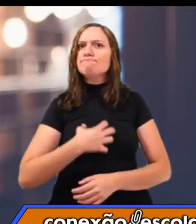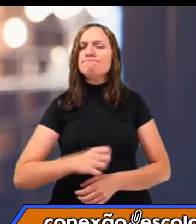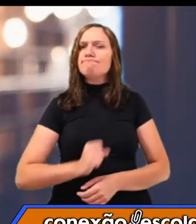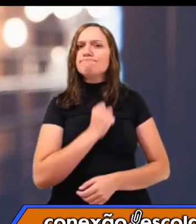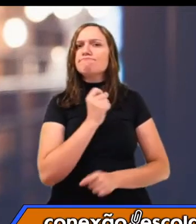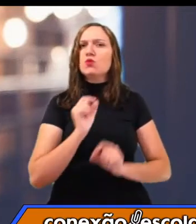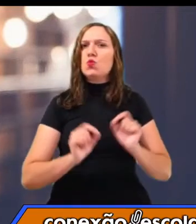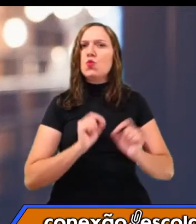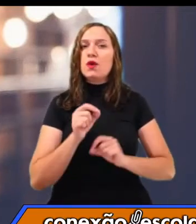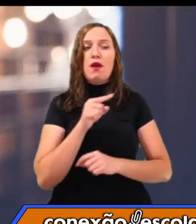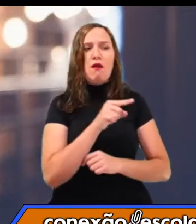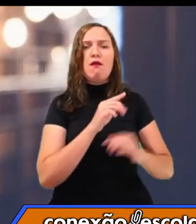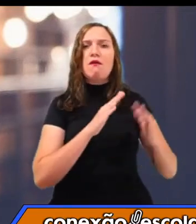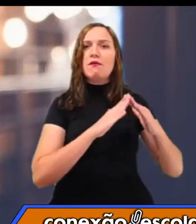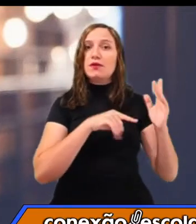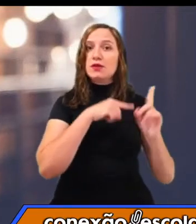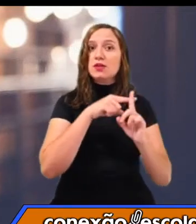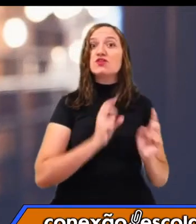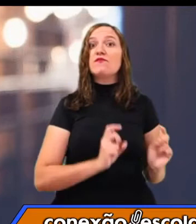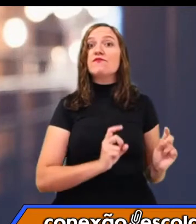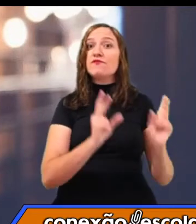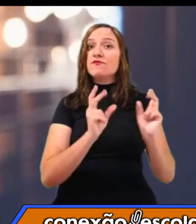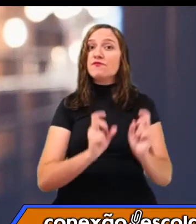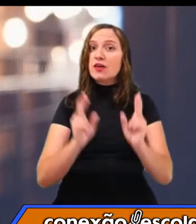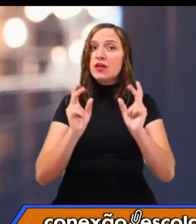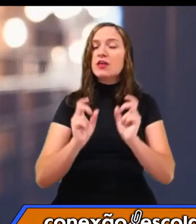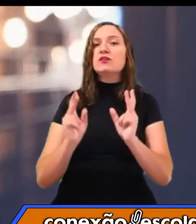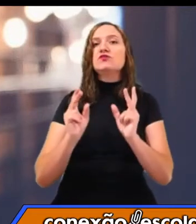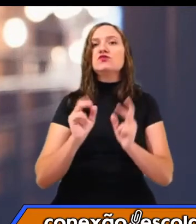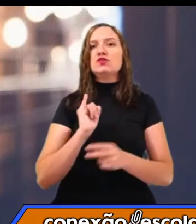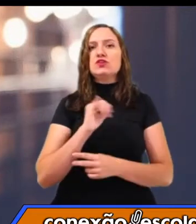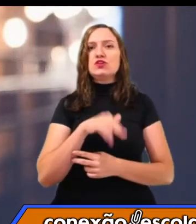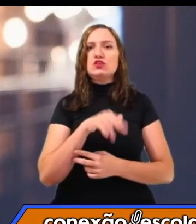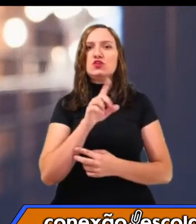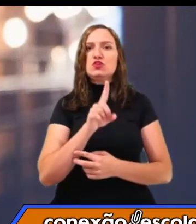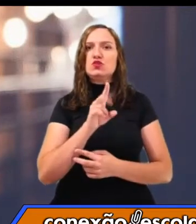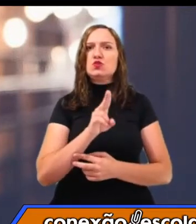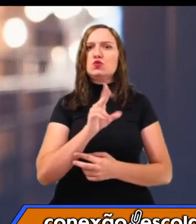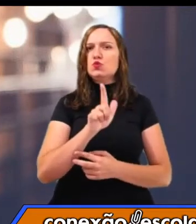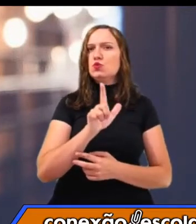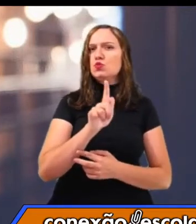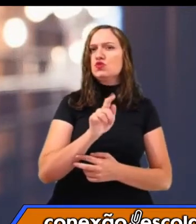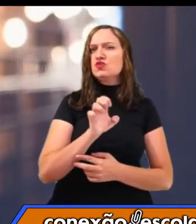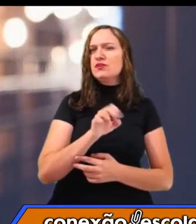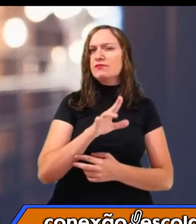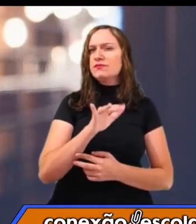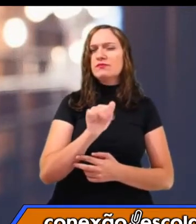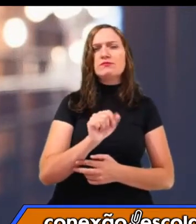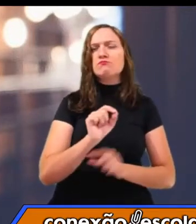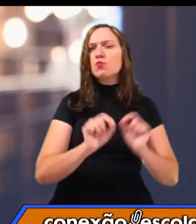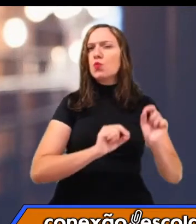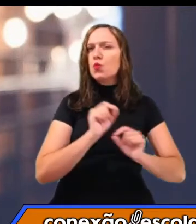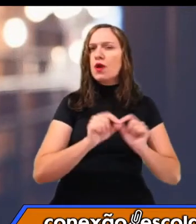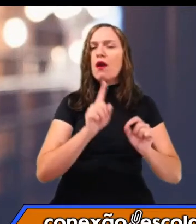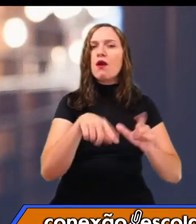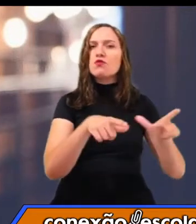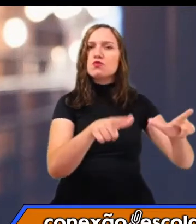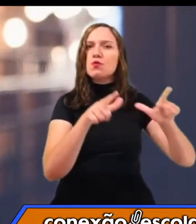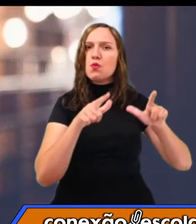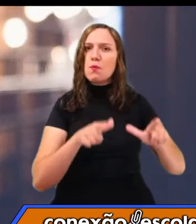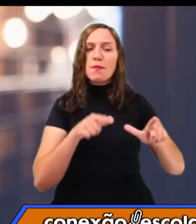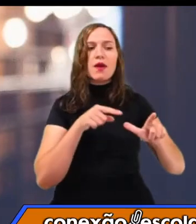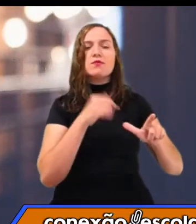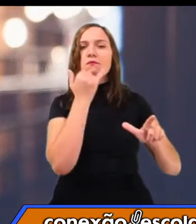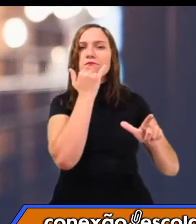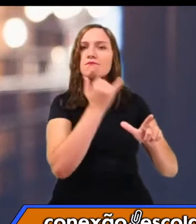a venda de indulgências, né? O que eram as indulgências? É basicamente um documento que dava o